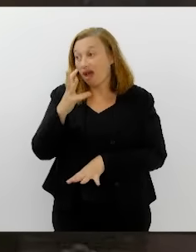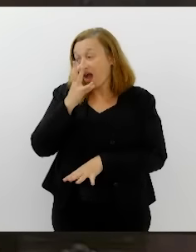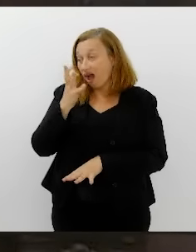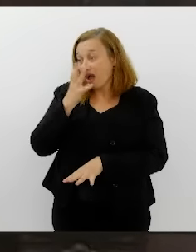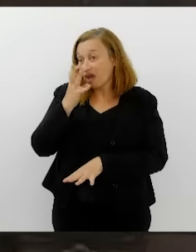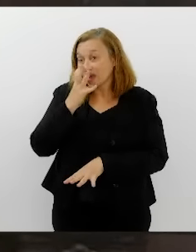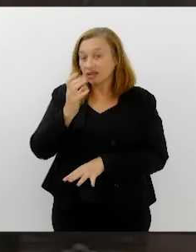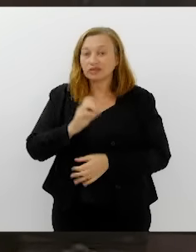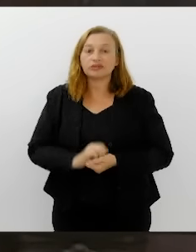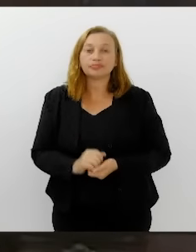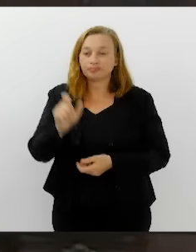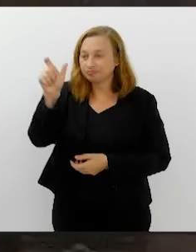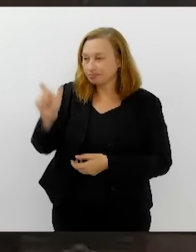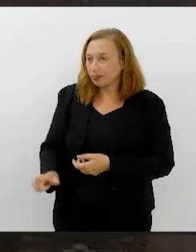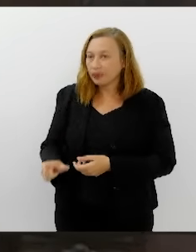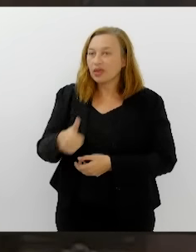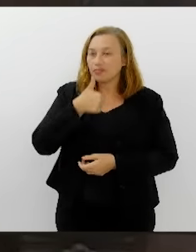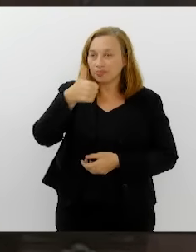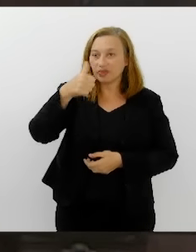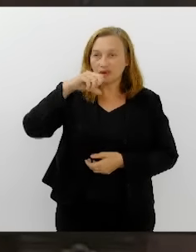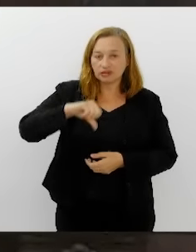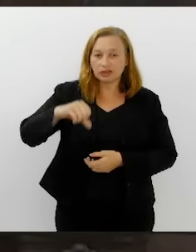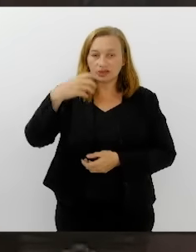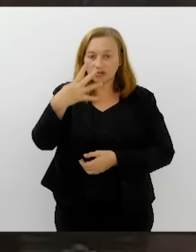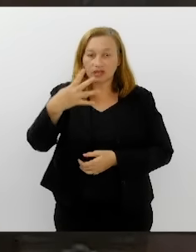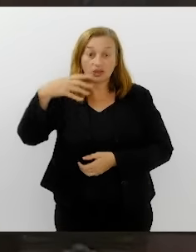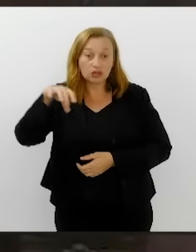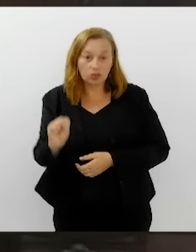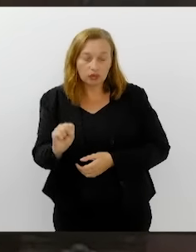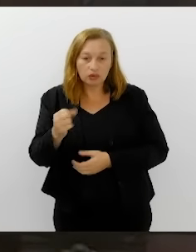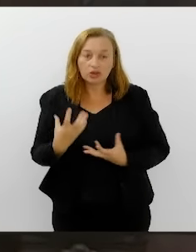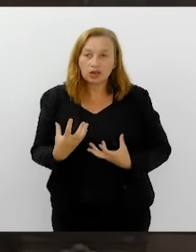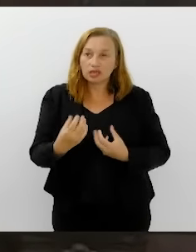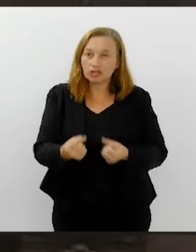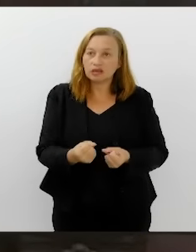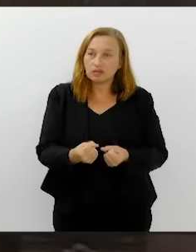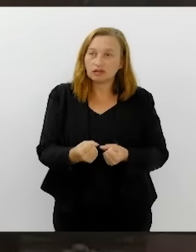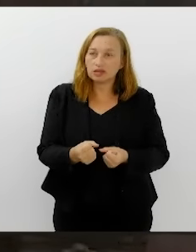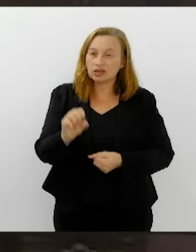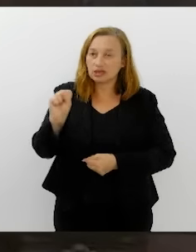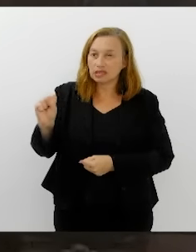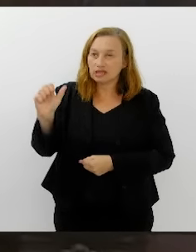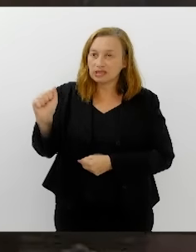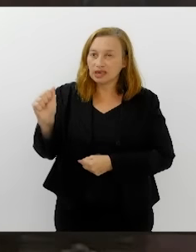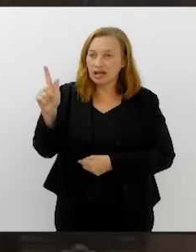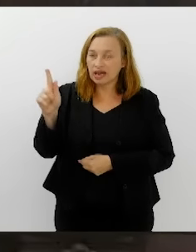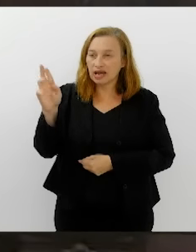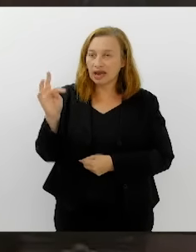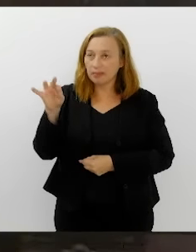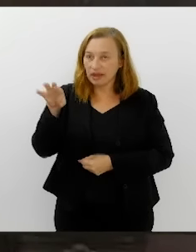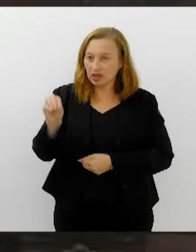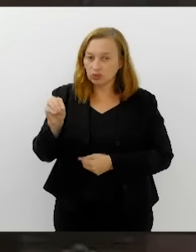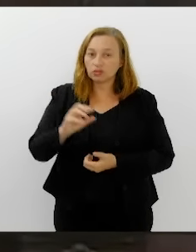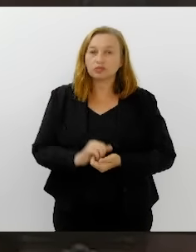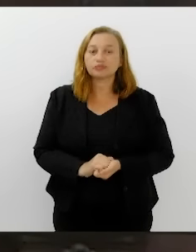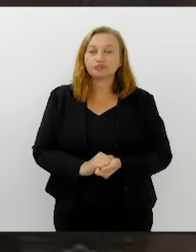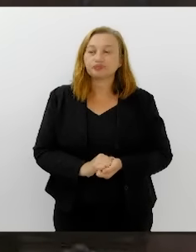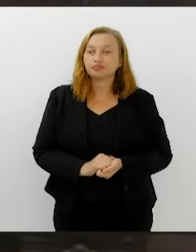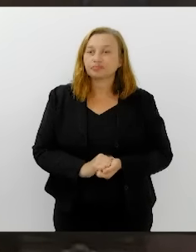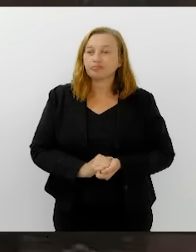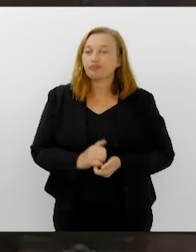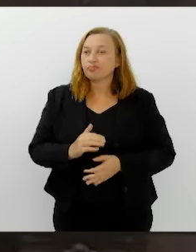João. No ano de 1948, recebeu o sacramento da Eucaristia e Crisma, que dilataram